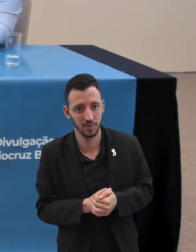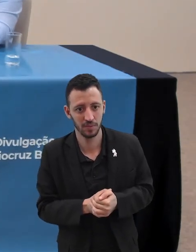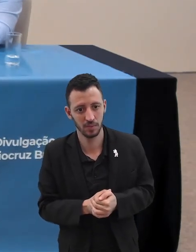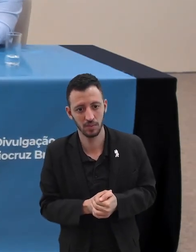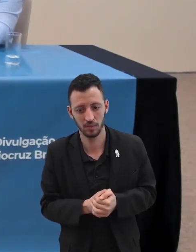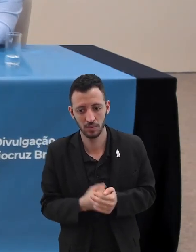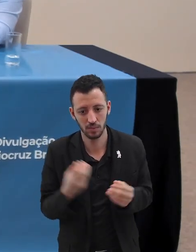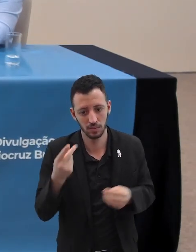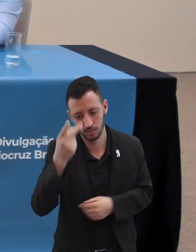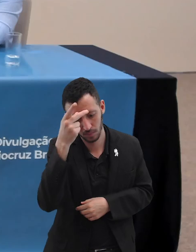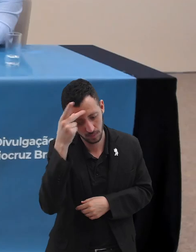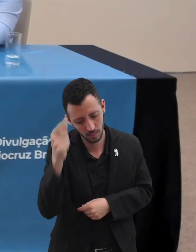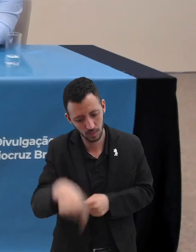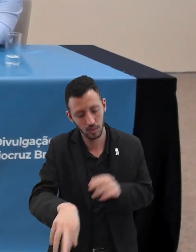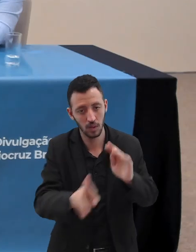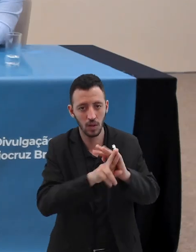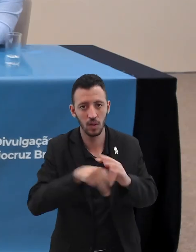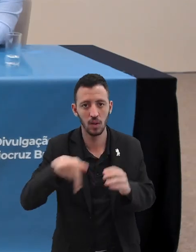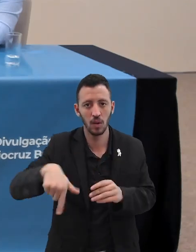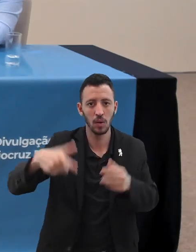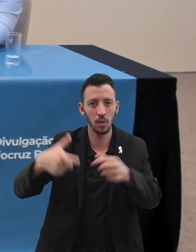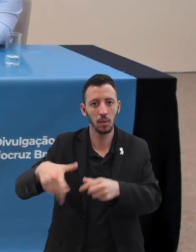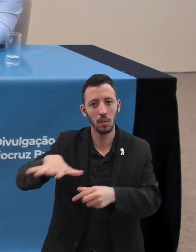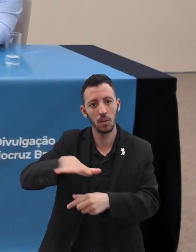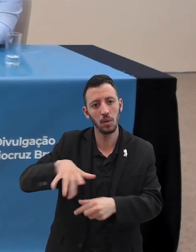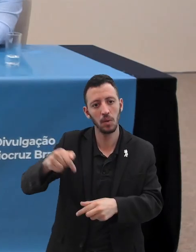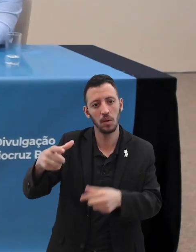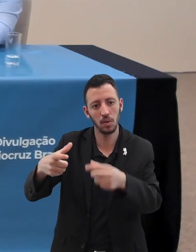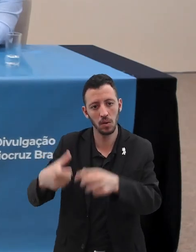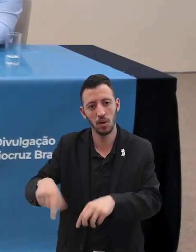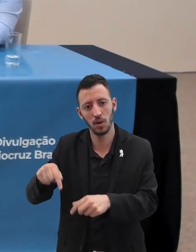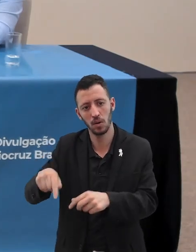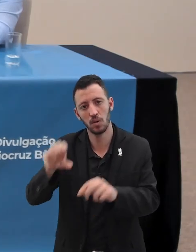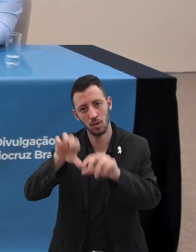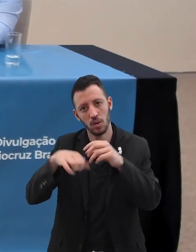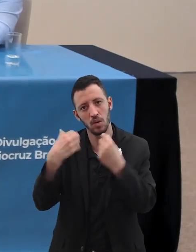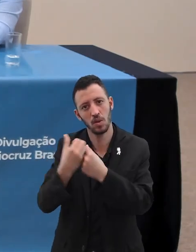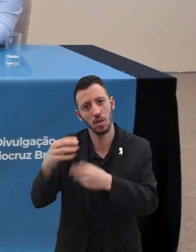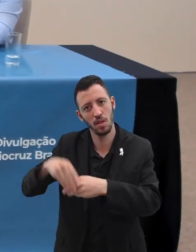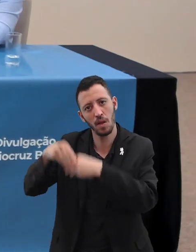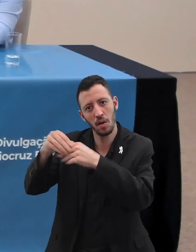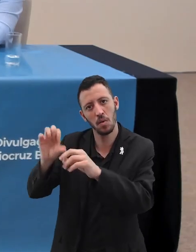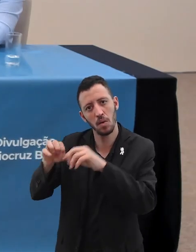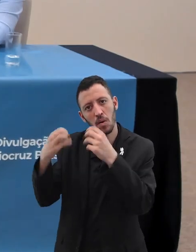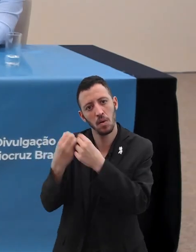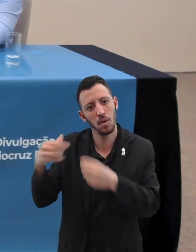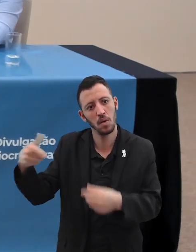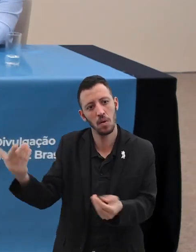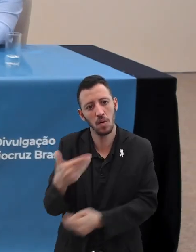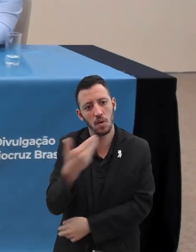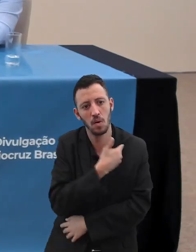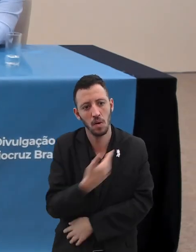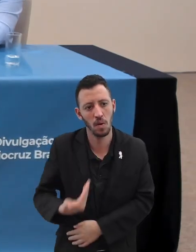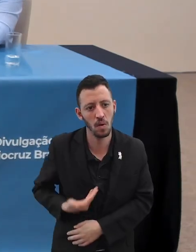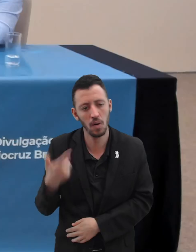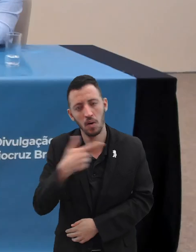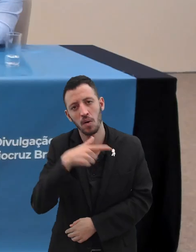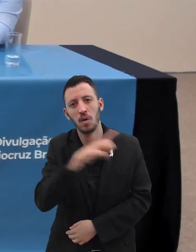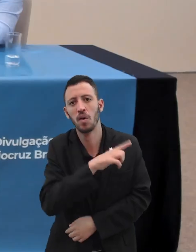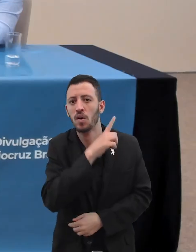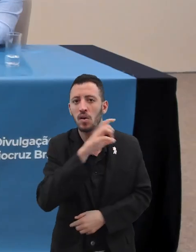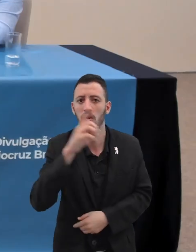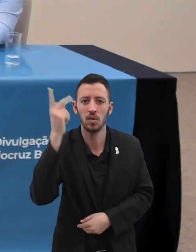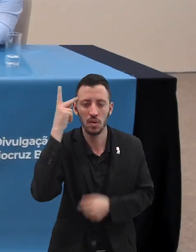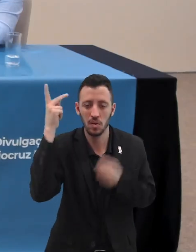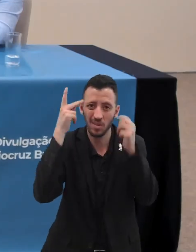como é que chama? As pessoas representantes de bairro, no governo do líder comunitário, no período do governo do Chico Amaral em Campinas, ele